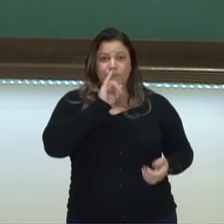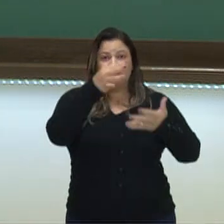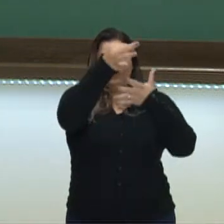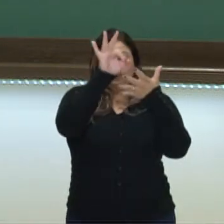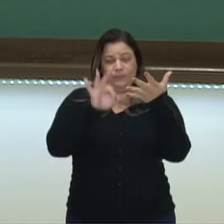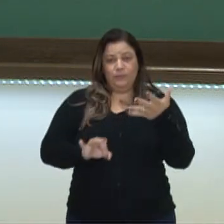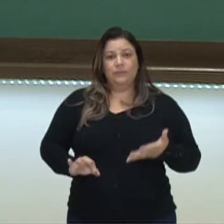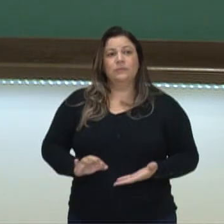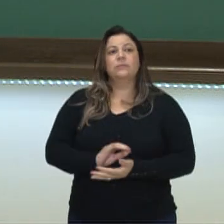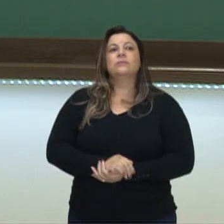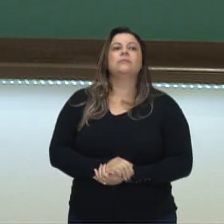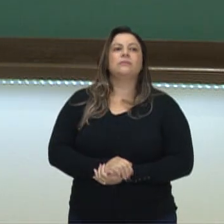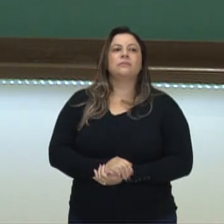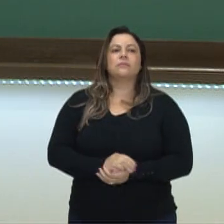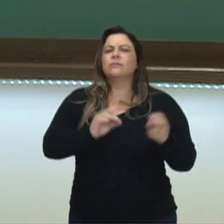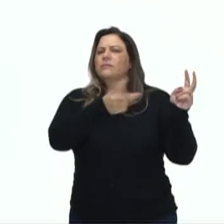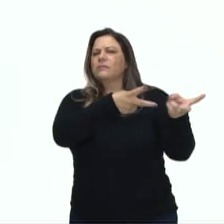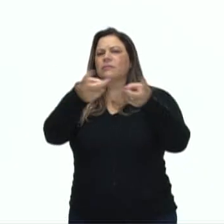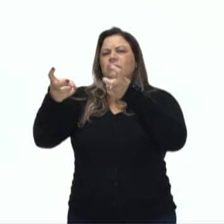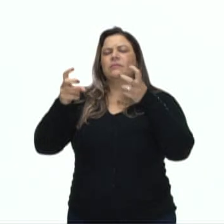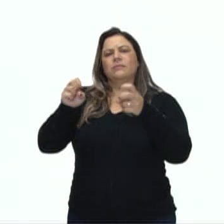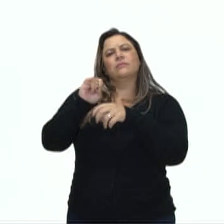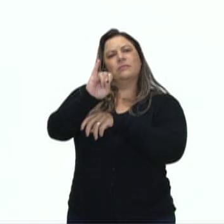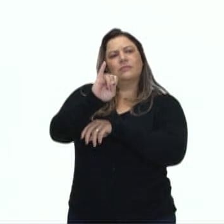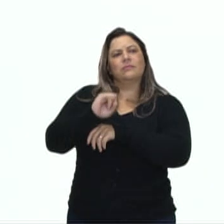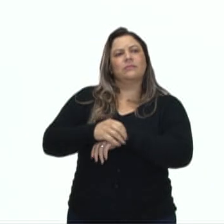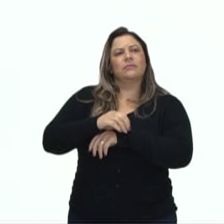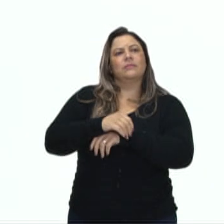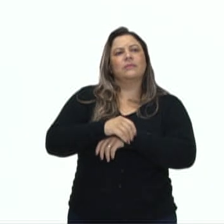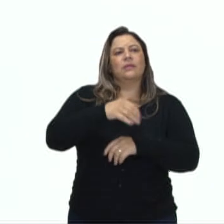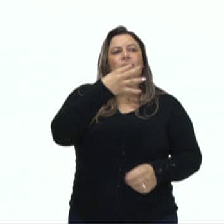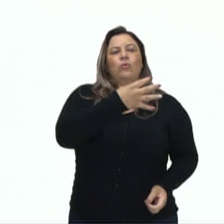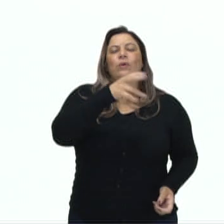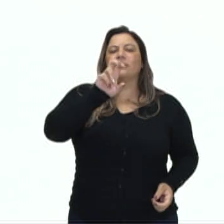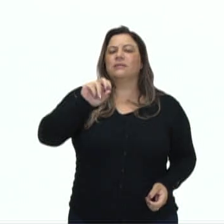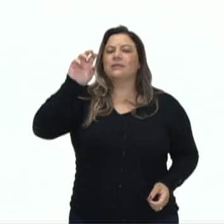comigo. Verificar se 450 é um quadrado perfeito.